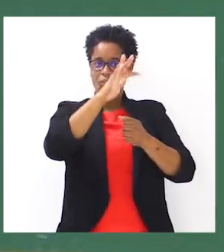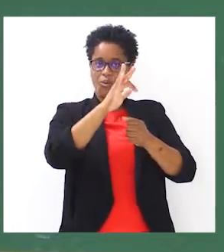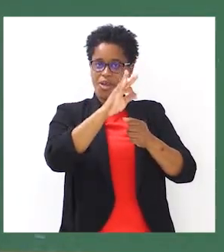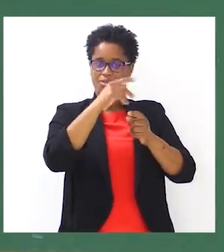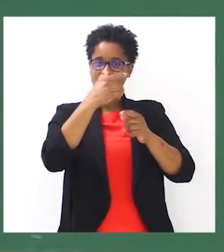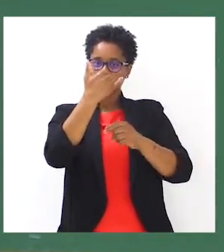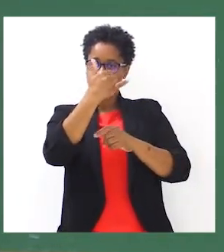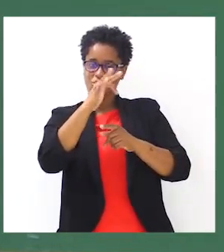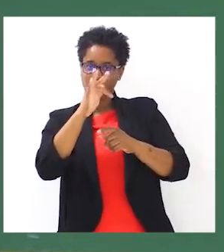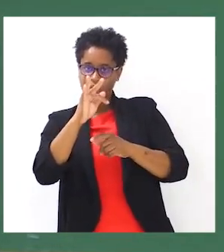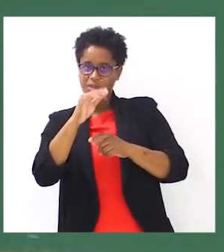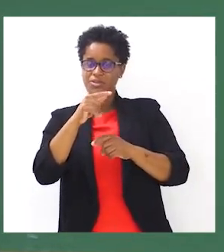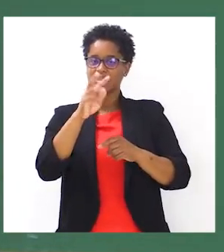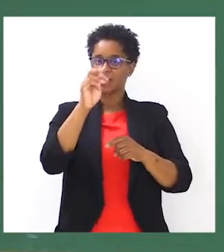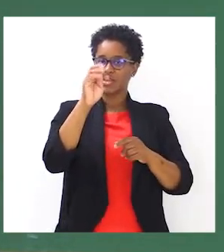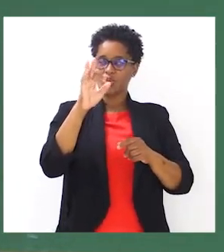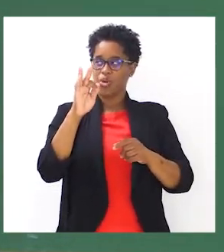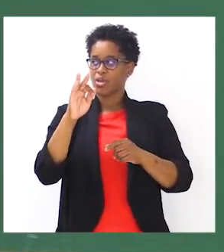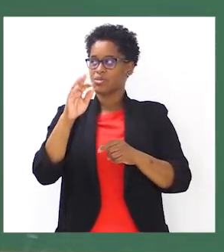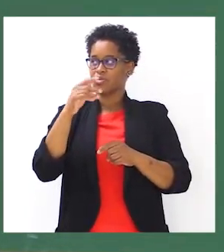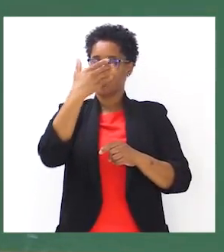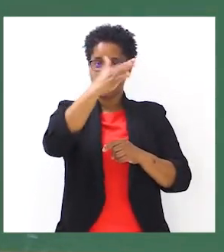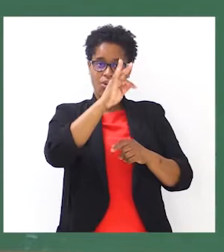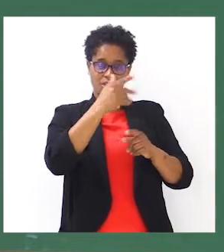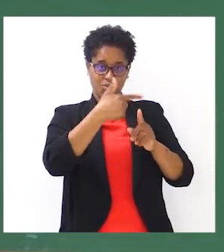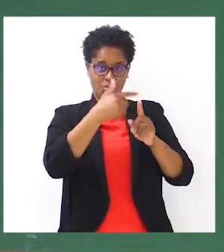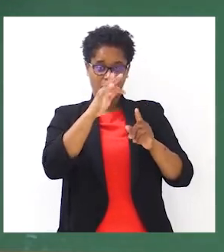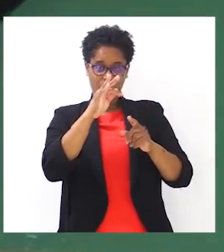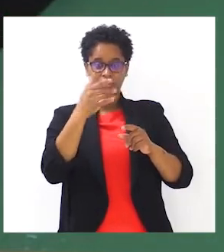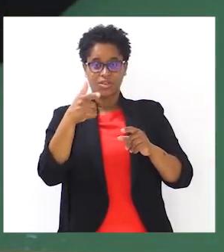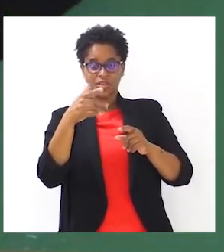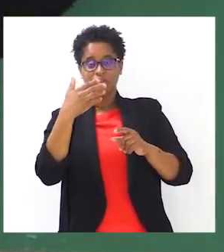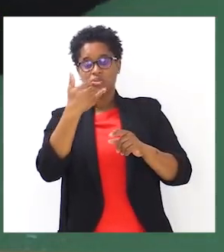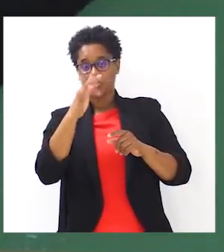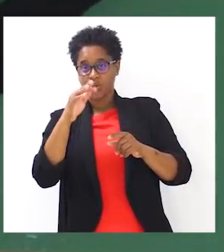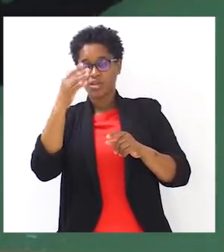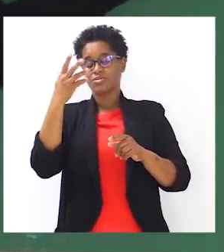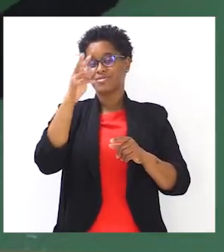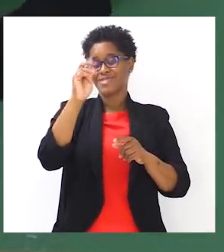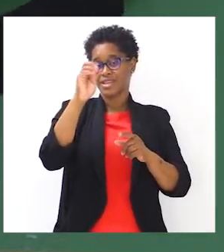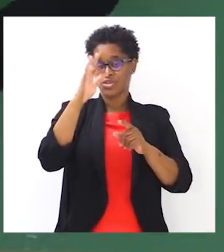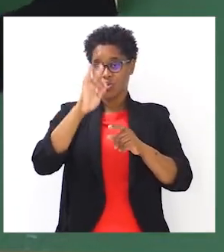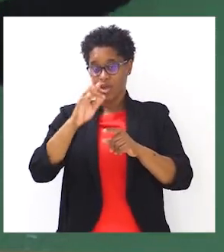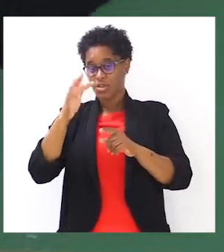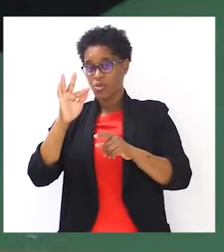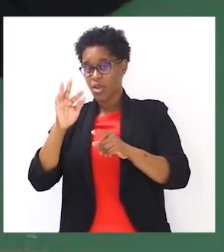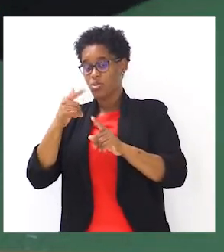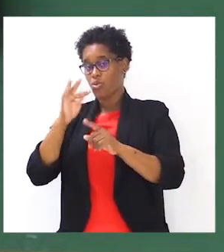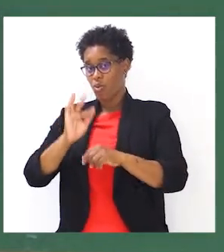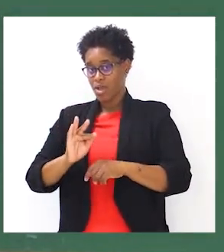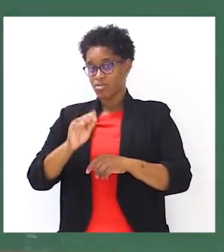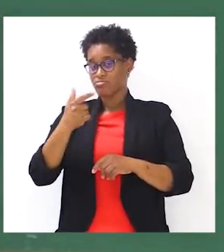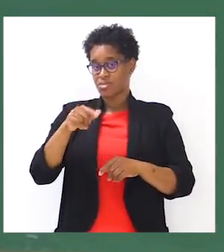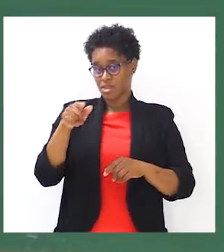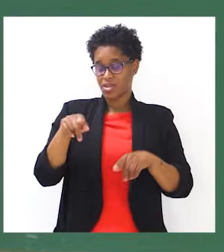1/4, 2 quartos, 3 quartos e 4 quartos. Temos 4 quartos,